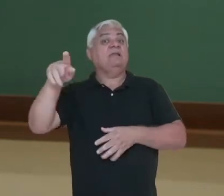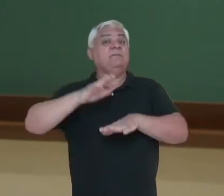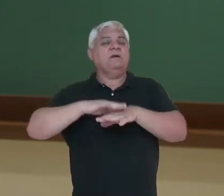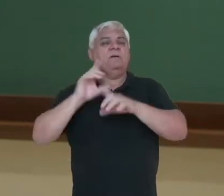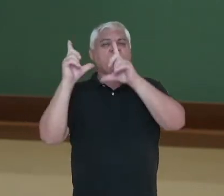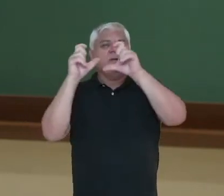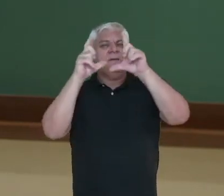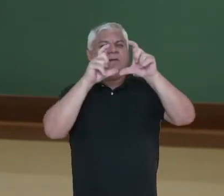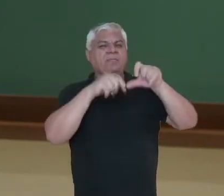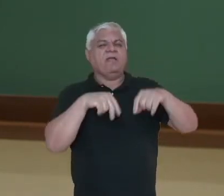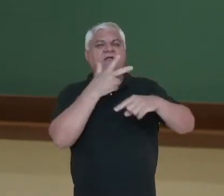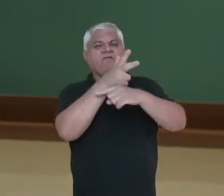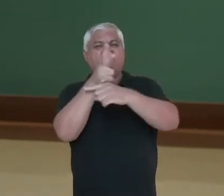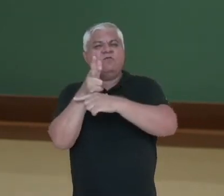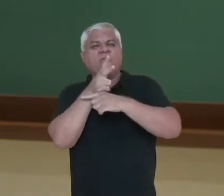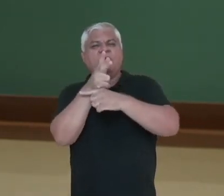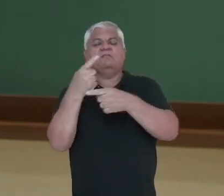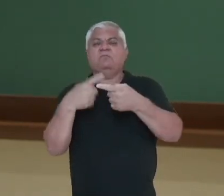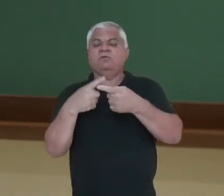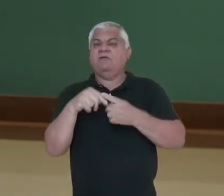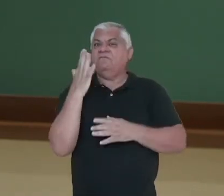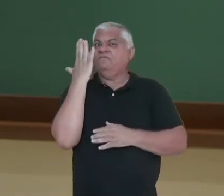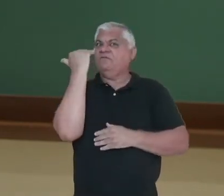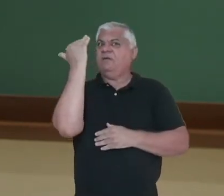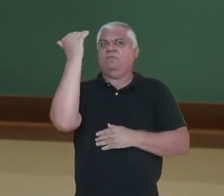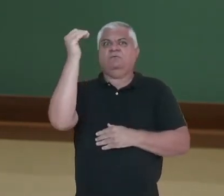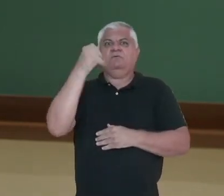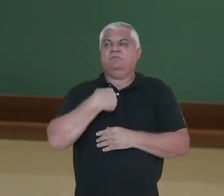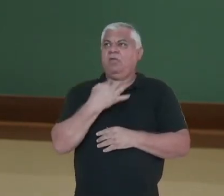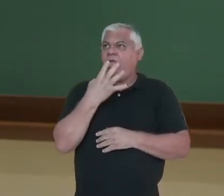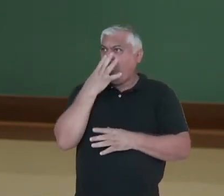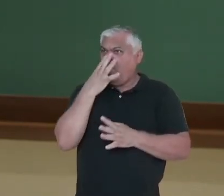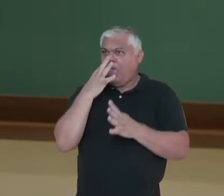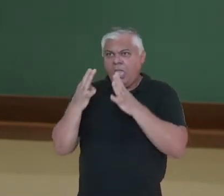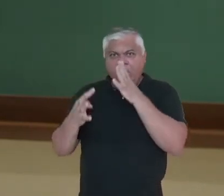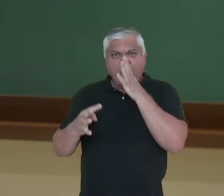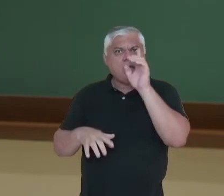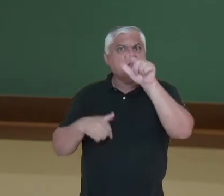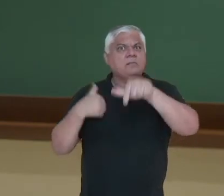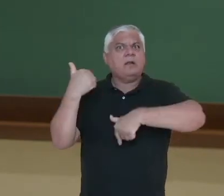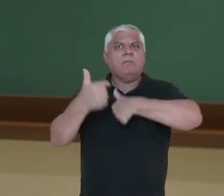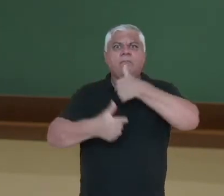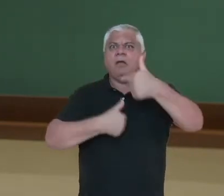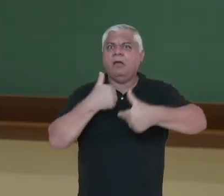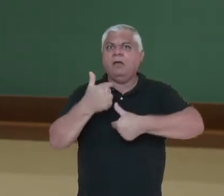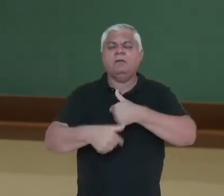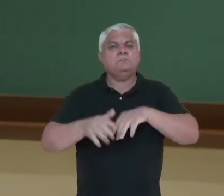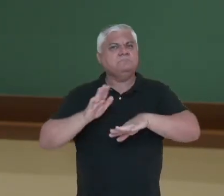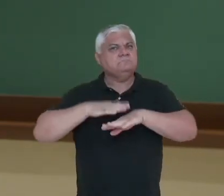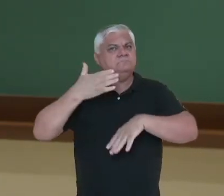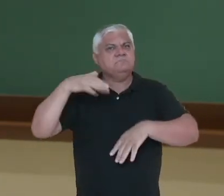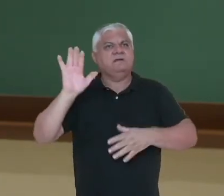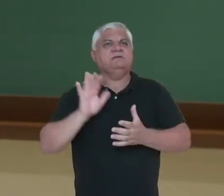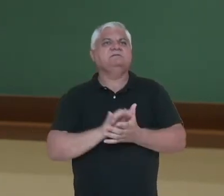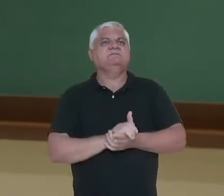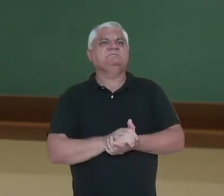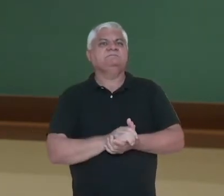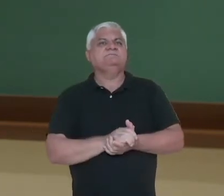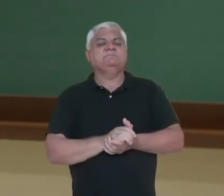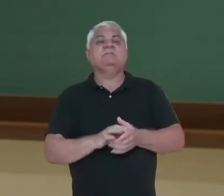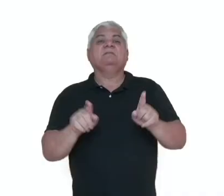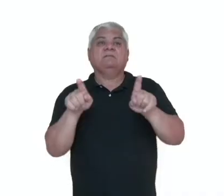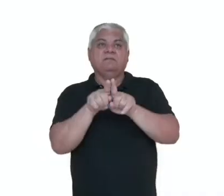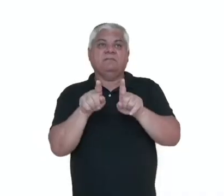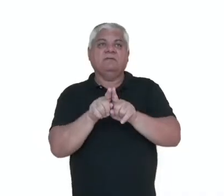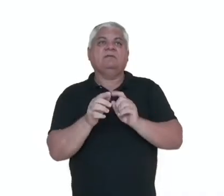fotografadas e até filmadas, que o público ficou totalmente extasiado com o tanto de trabalho ele tinha nessa construção da arte visual. E nós temos